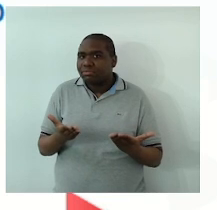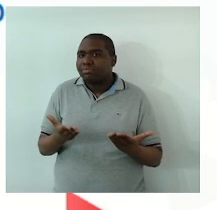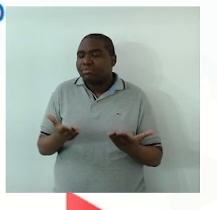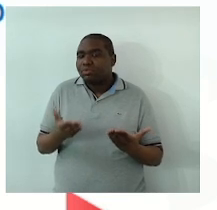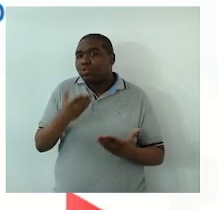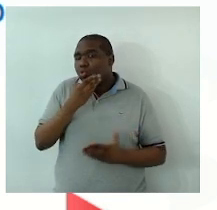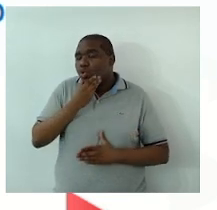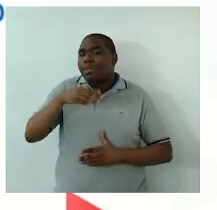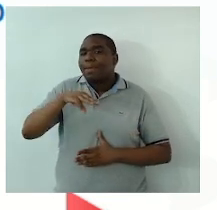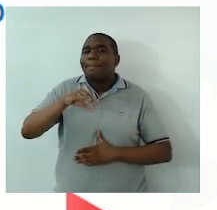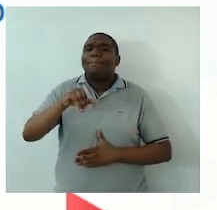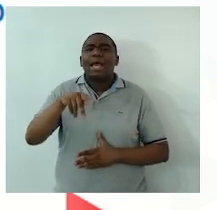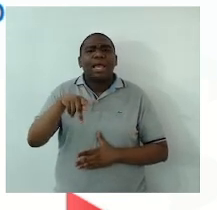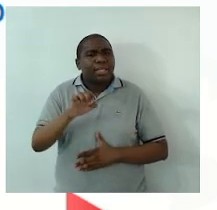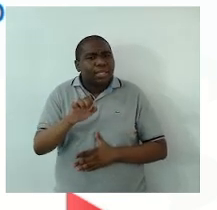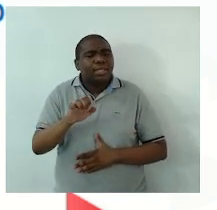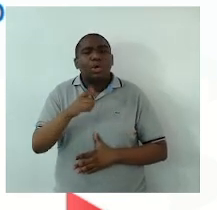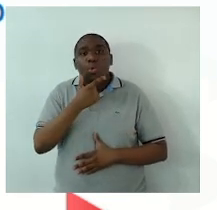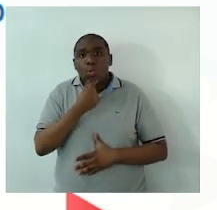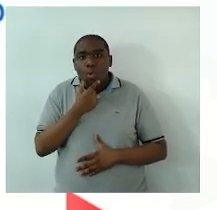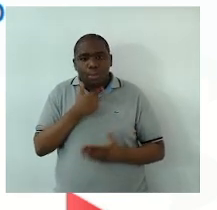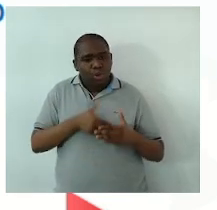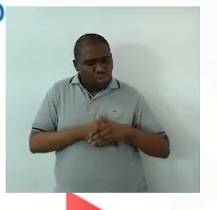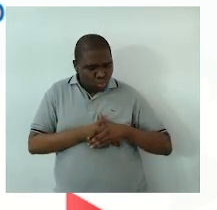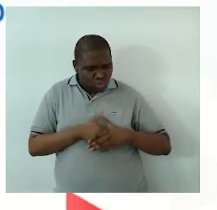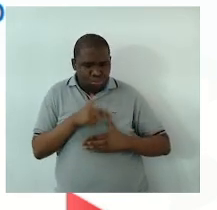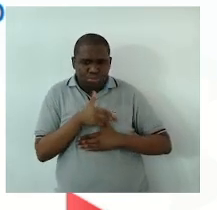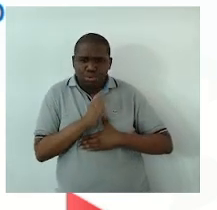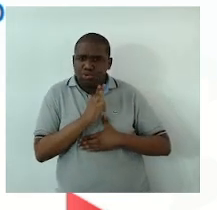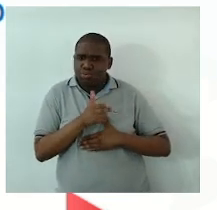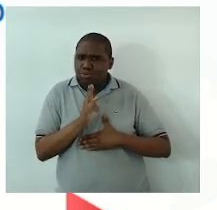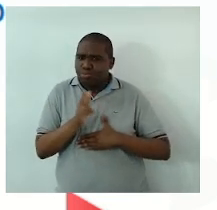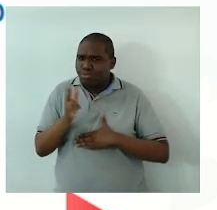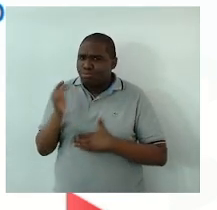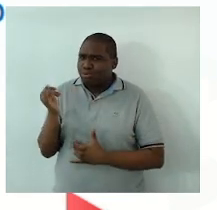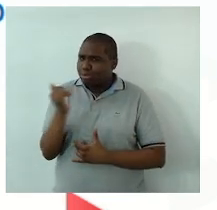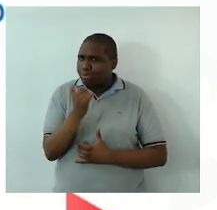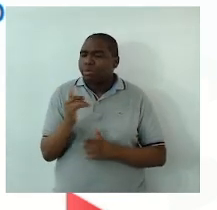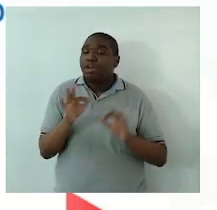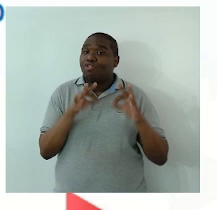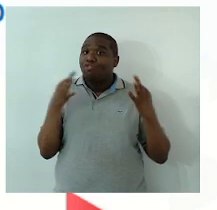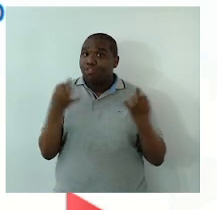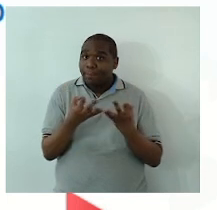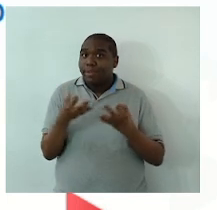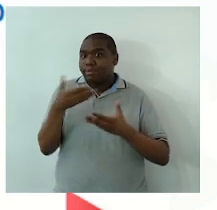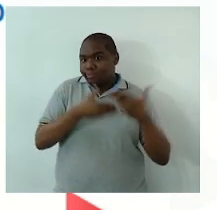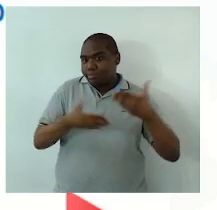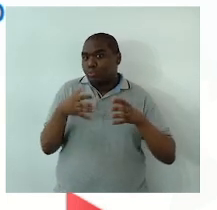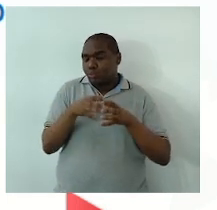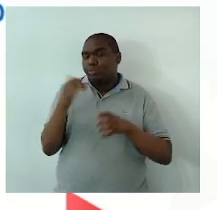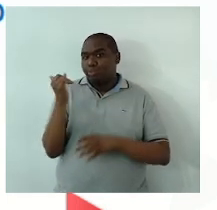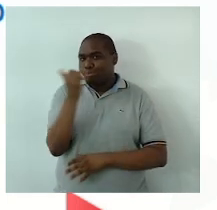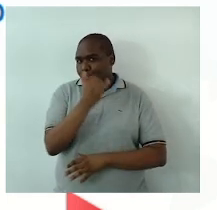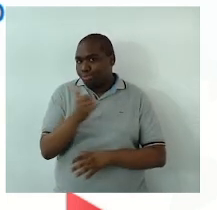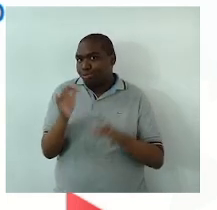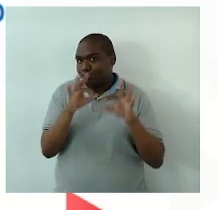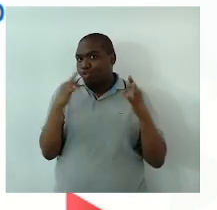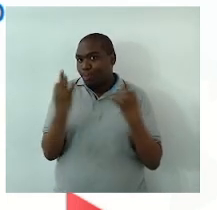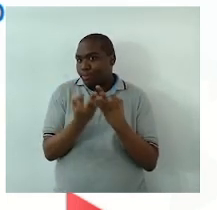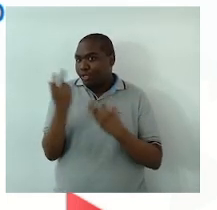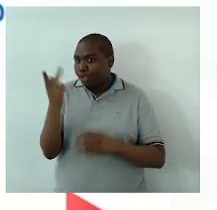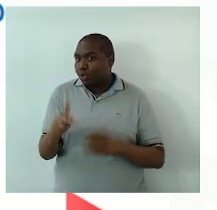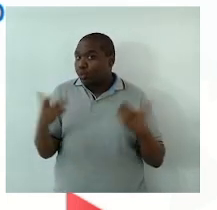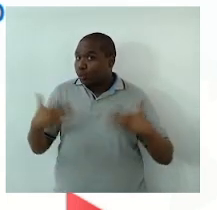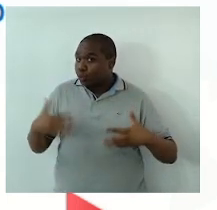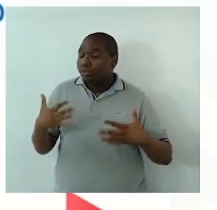Mike Batalha é um pistoleiro da família D'Amico, que é envolvida com a máfia, certo? Então, ao realizar